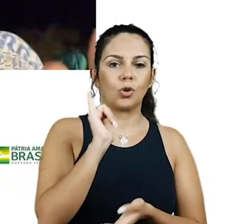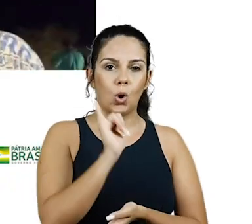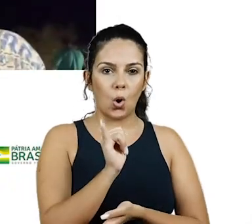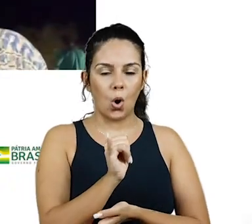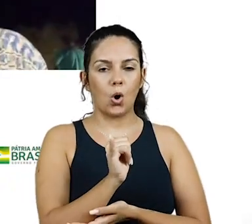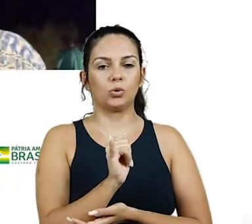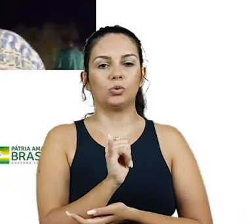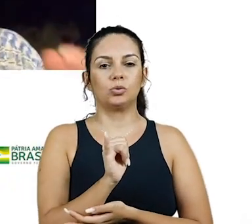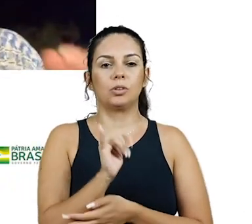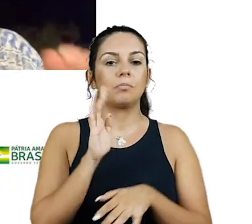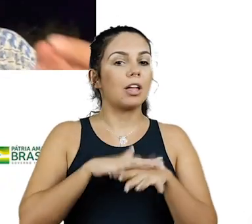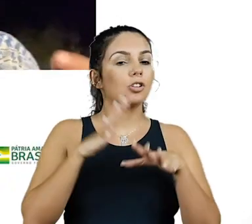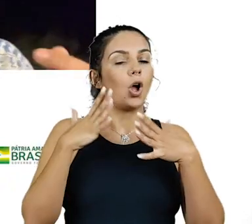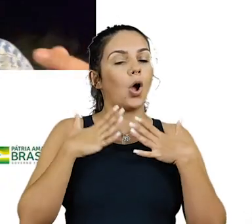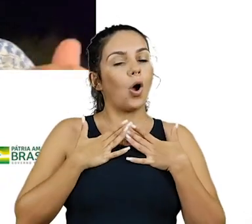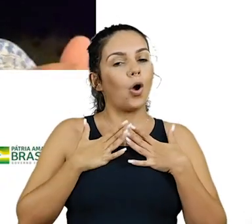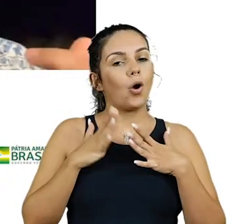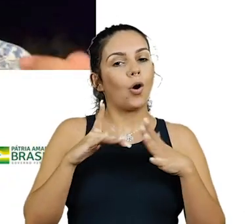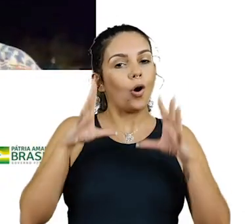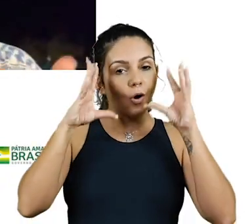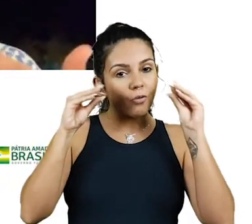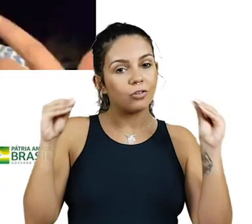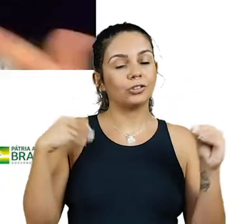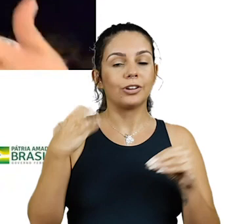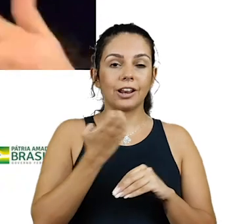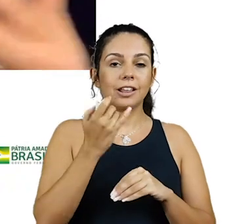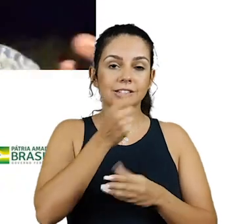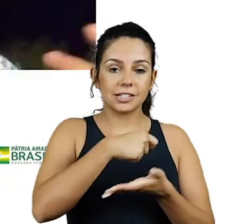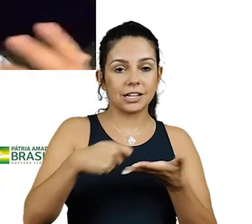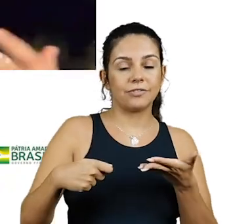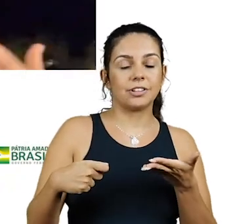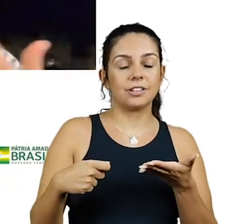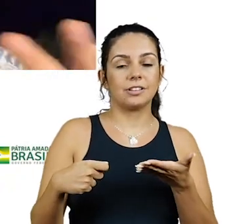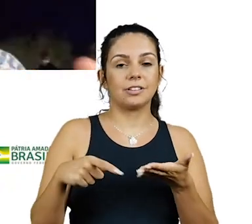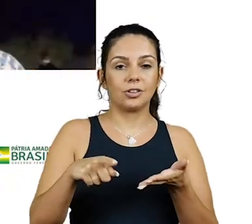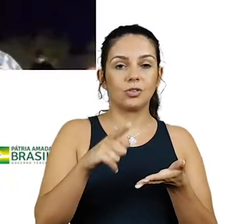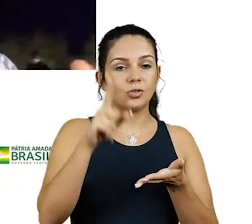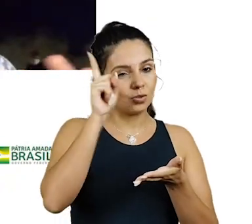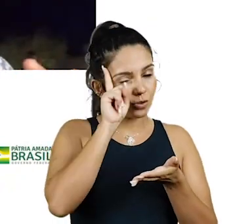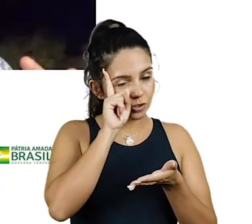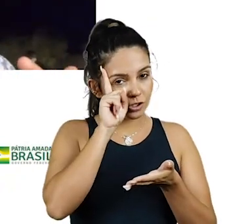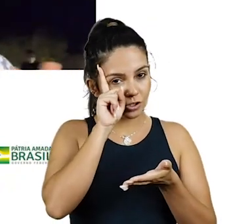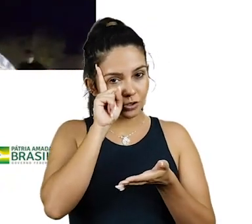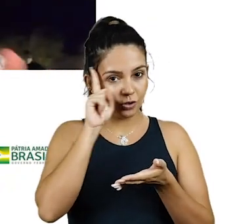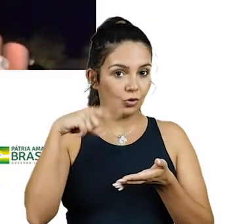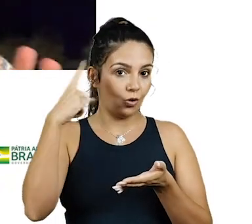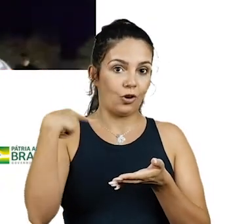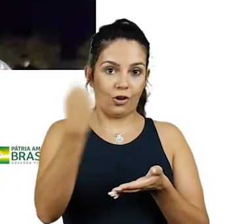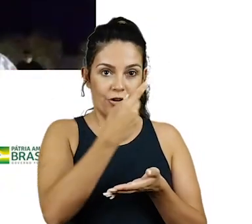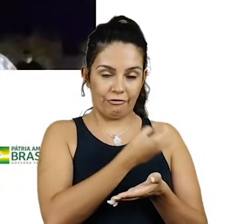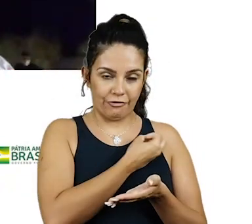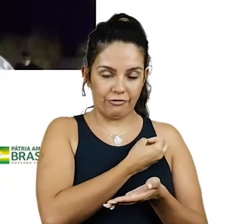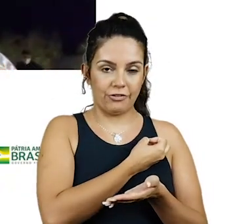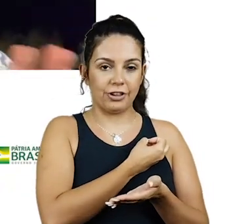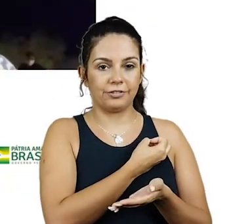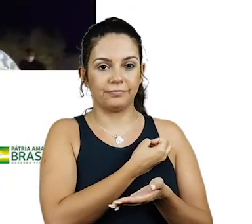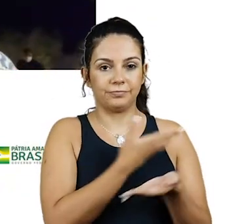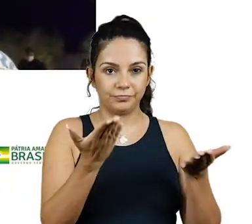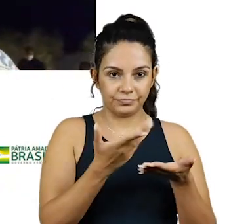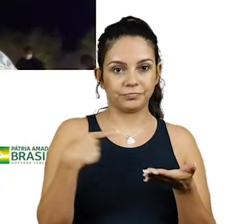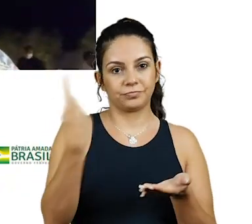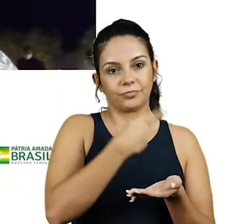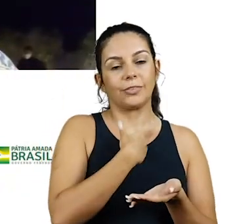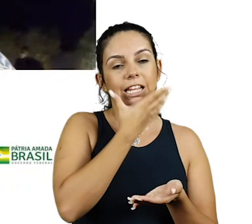é mais confortável e eu queria escrever sobre esse cotidiano doido que a gente está vivendo. Hoje em dia, nós